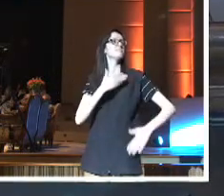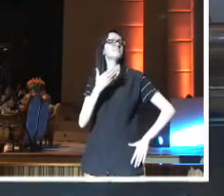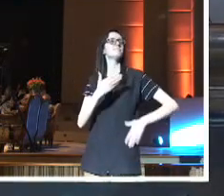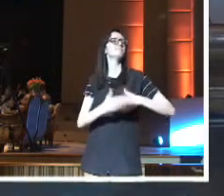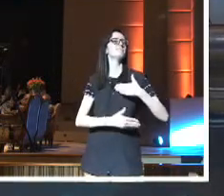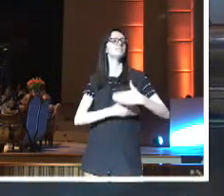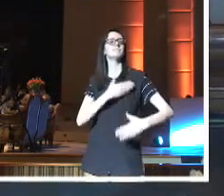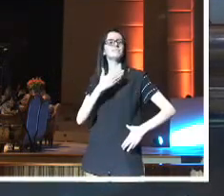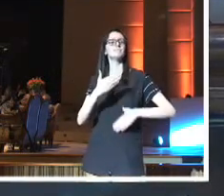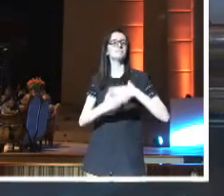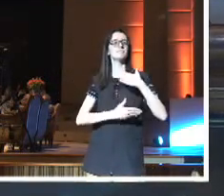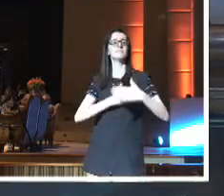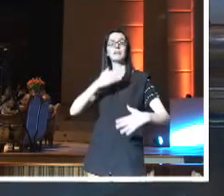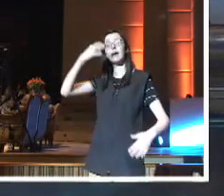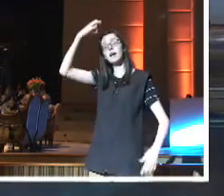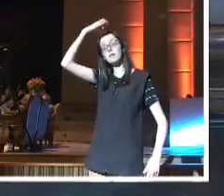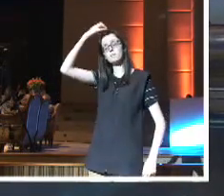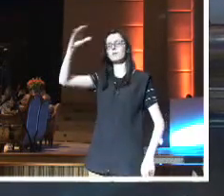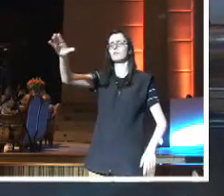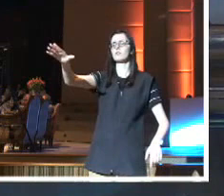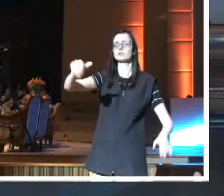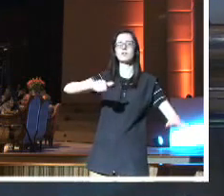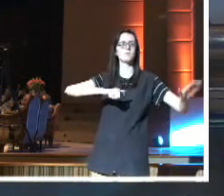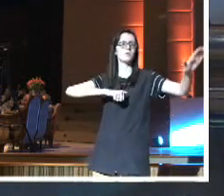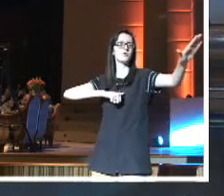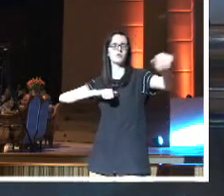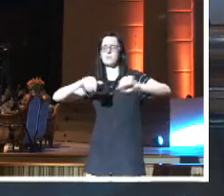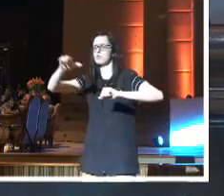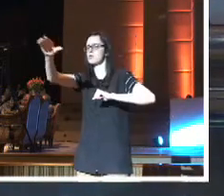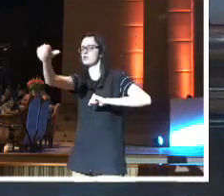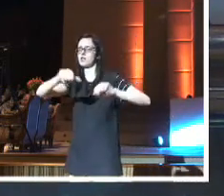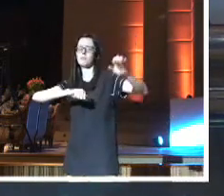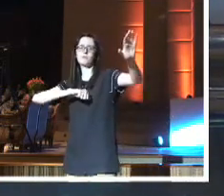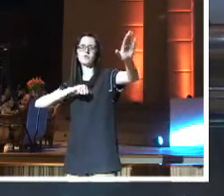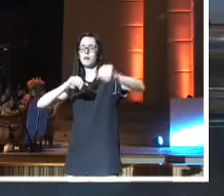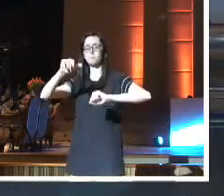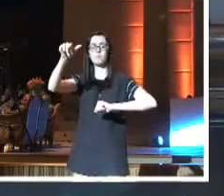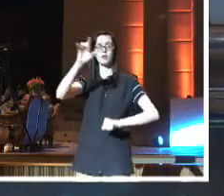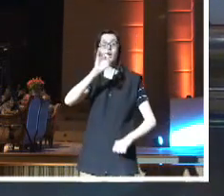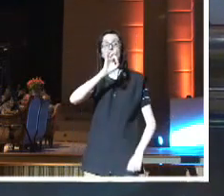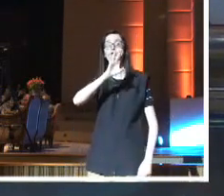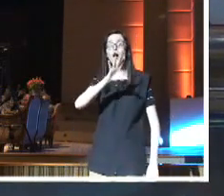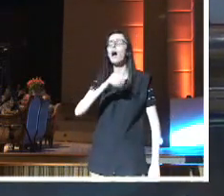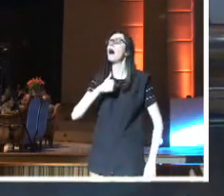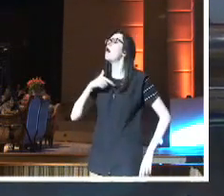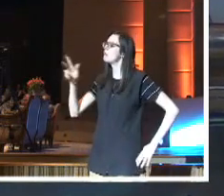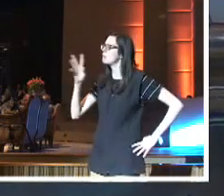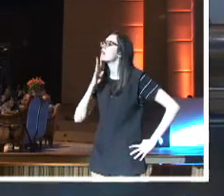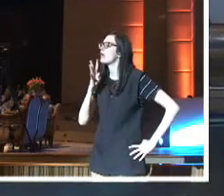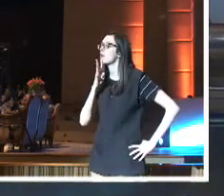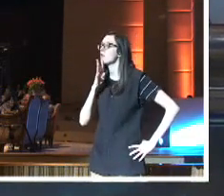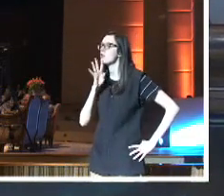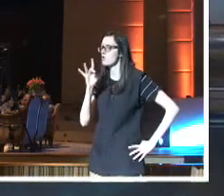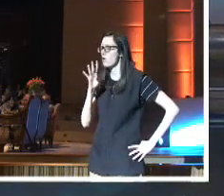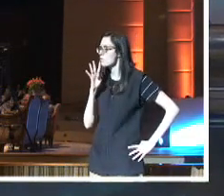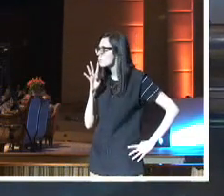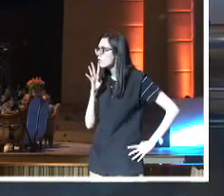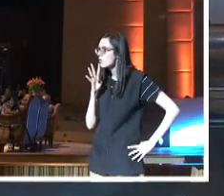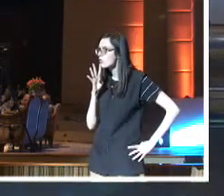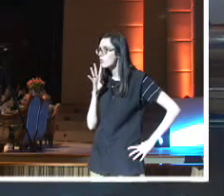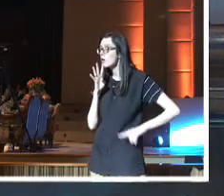nós somos chamados pelo Espírito Santo de Deus a não apenas saber,